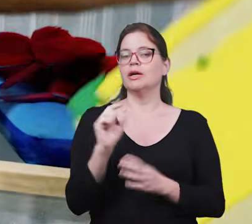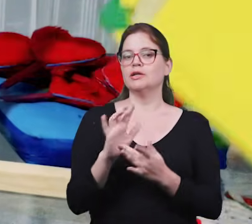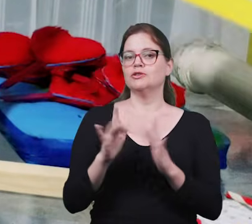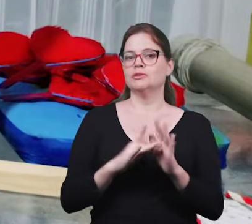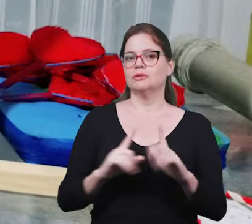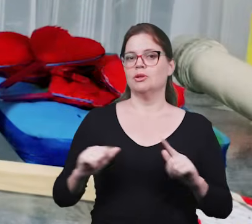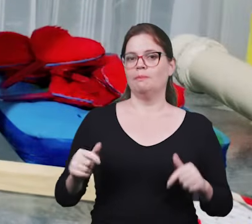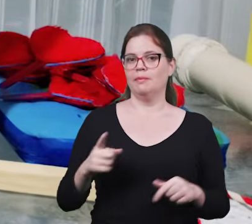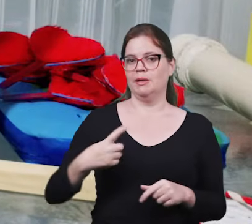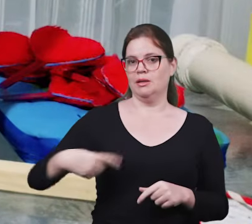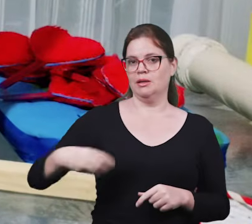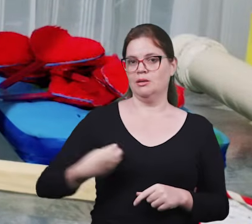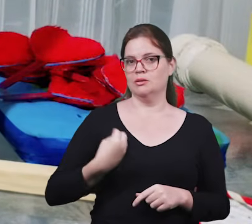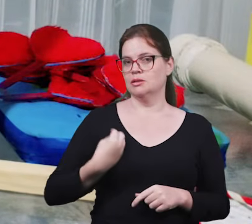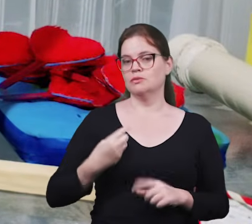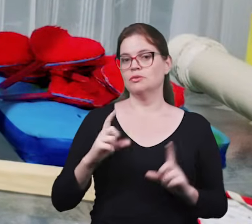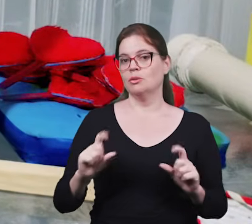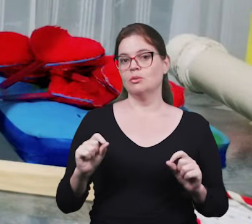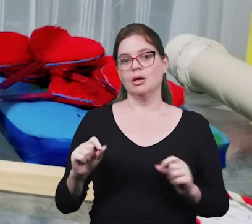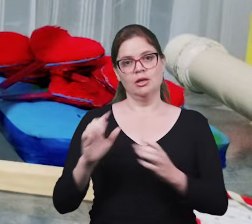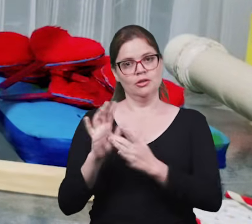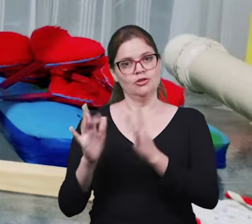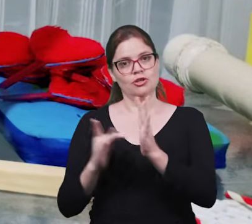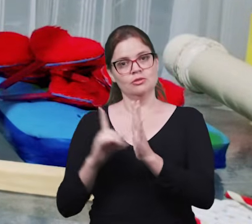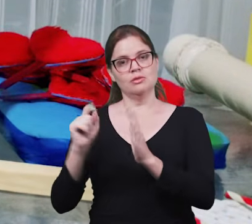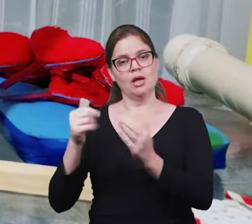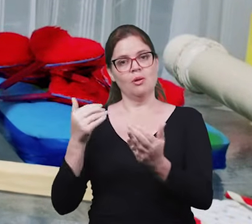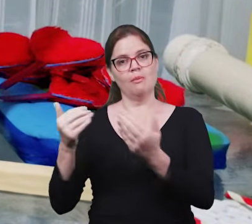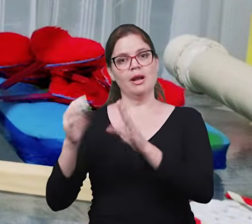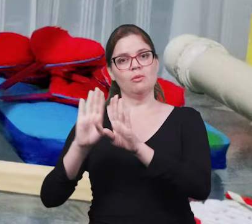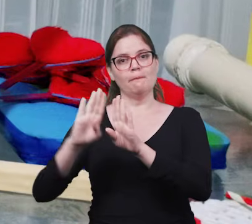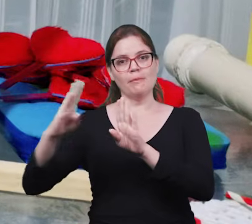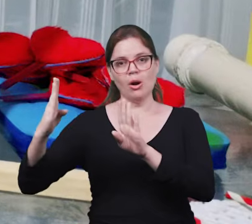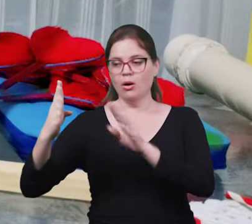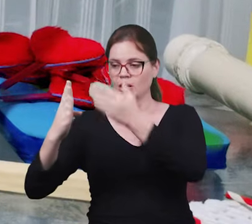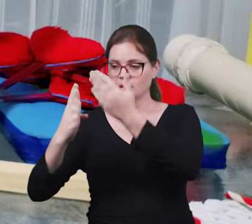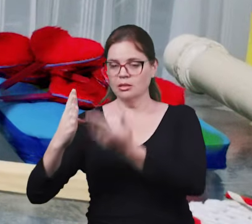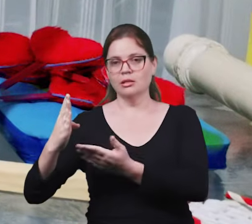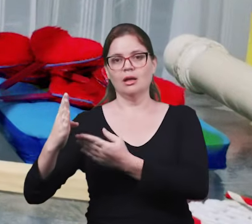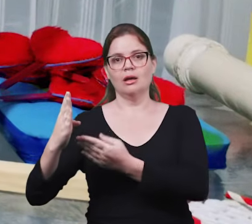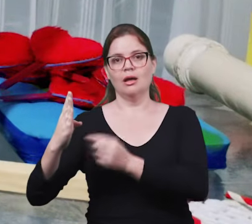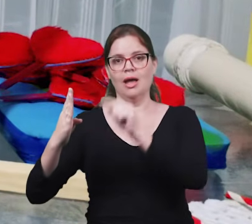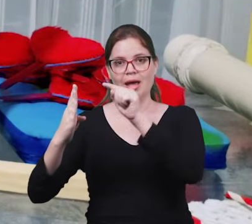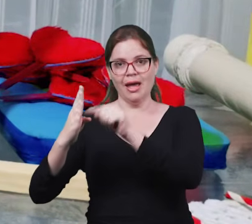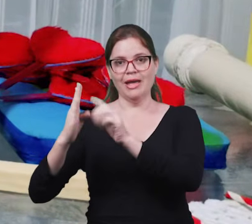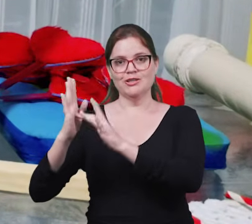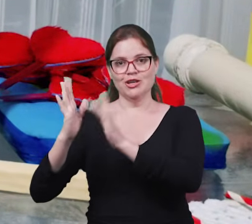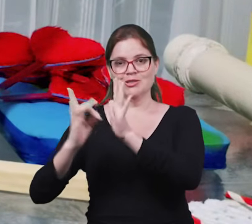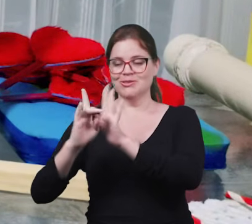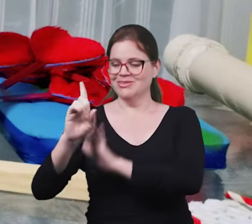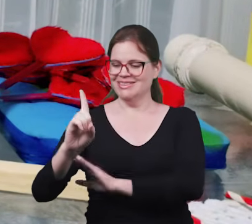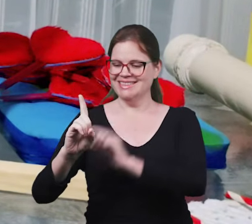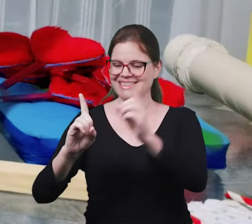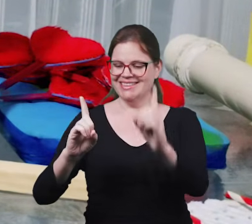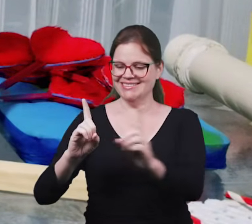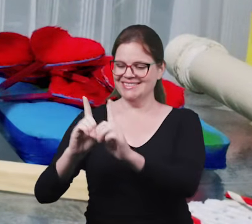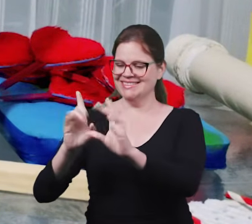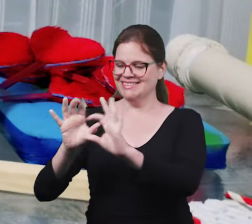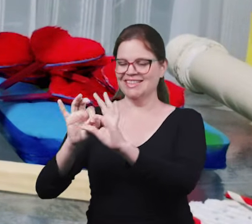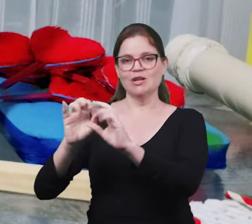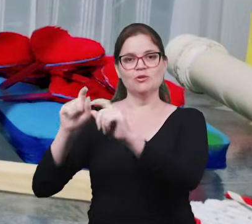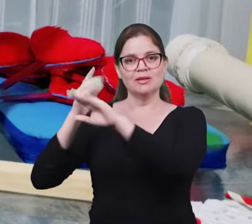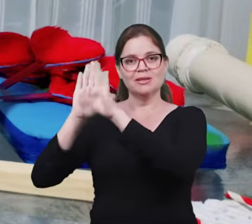assim? Jesus, ele é a porta da salvação. É através de Jesus que nós vamos morar na